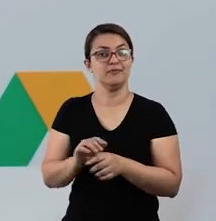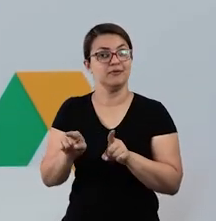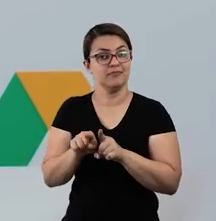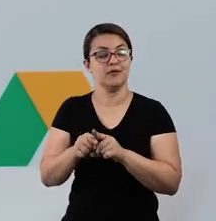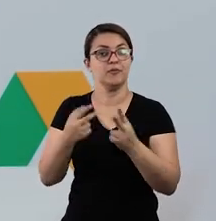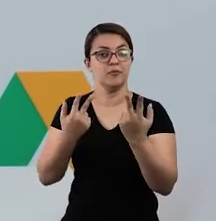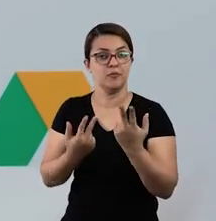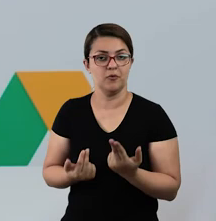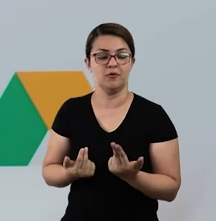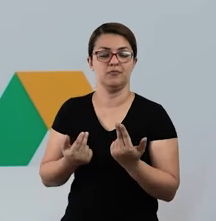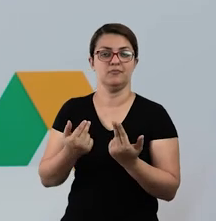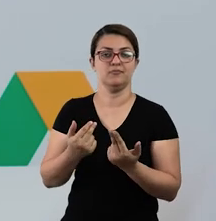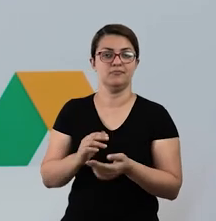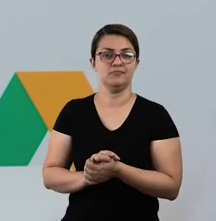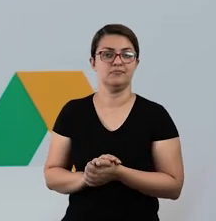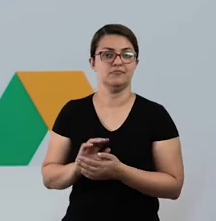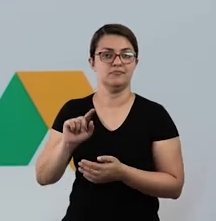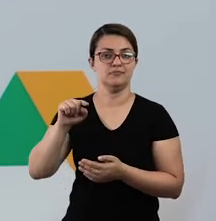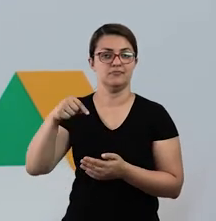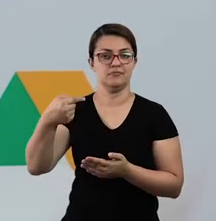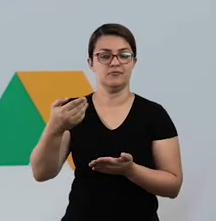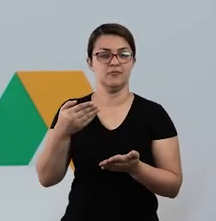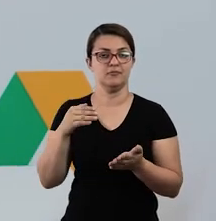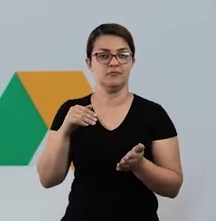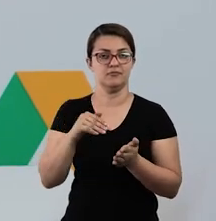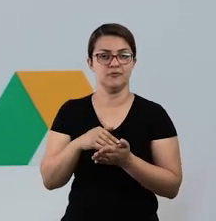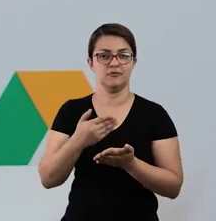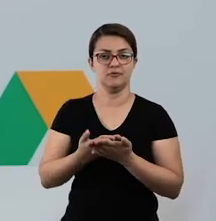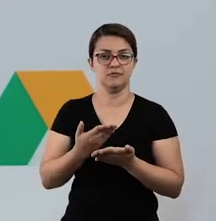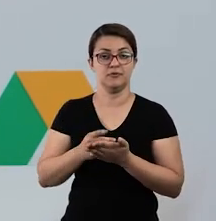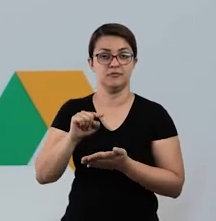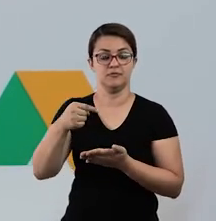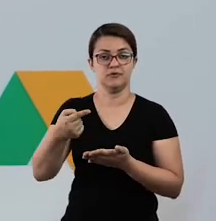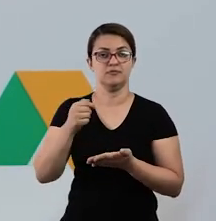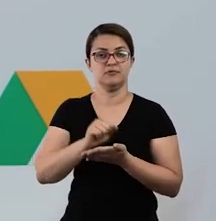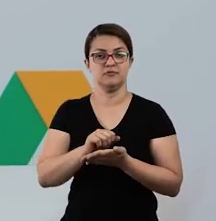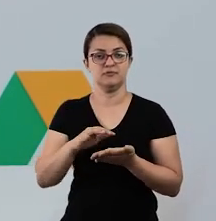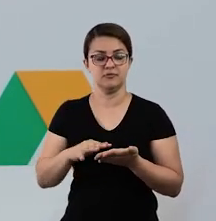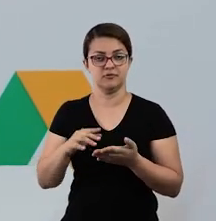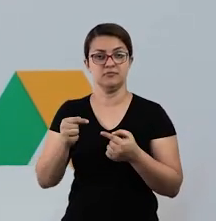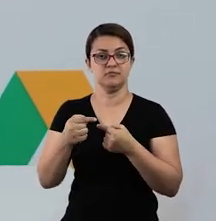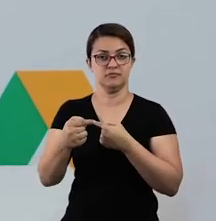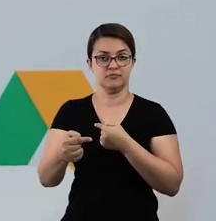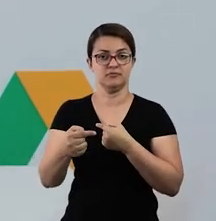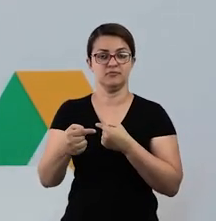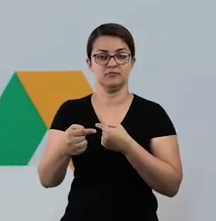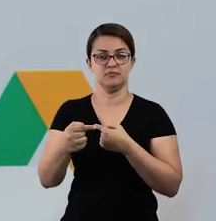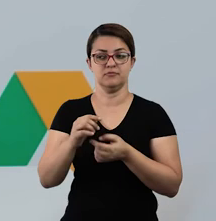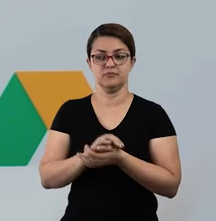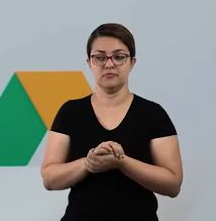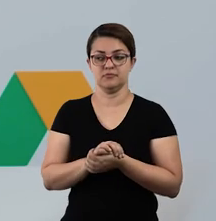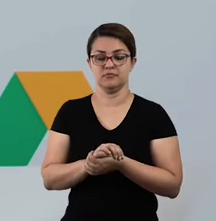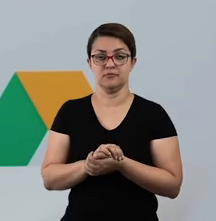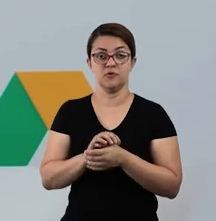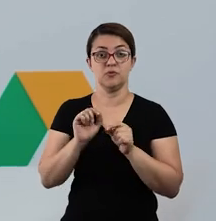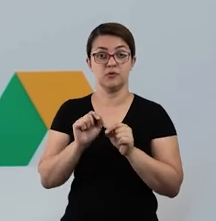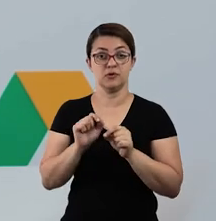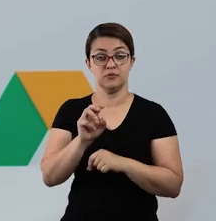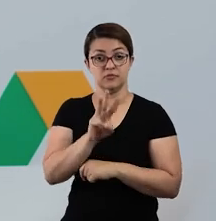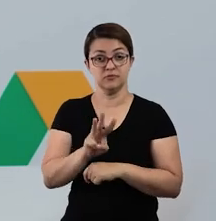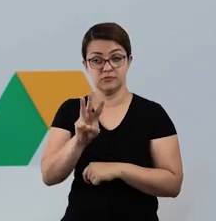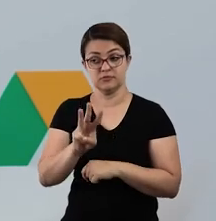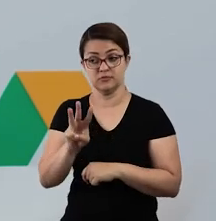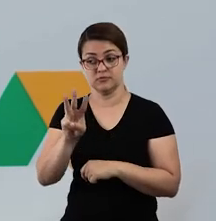tenha sido para vocês também. E até uma próxima. As próximas atividades, as próximas semanas do Lição de Casa vão ser disponibilizadas